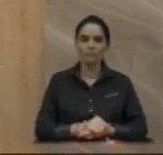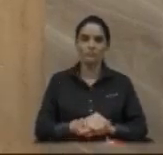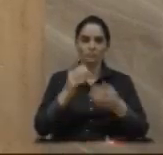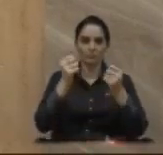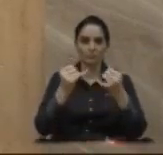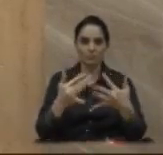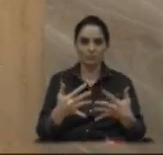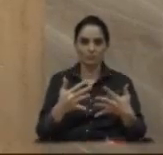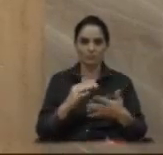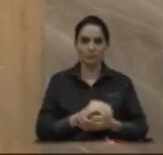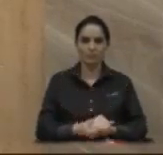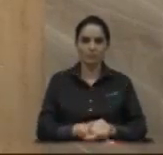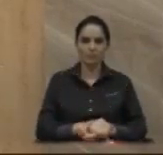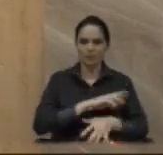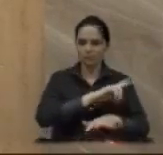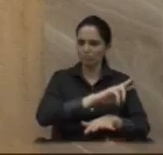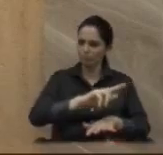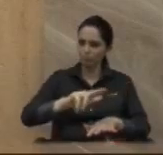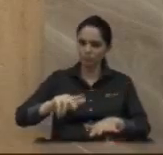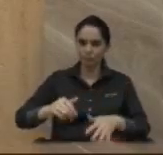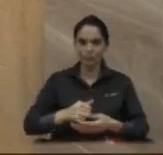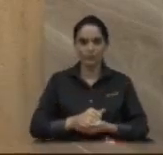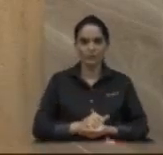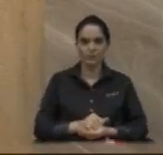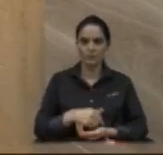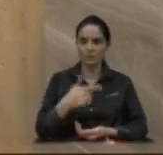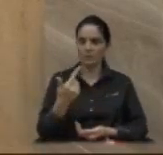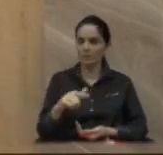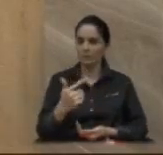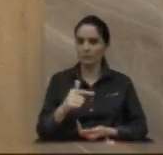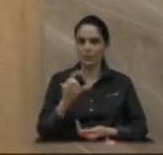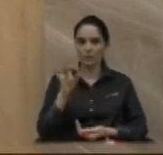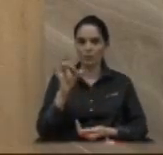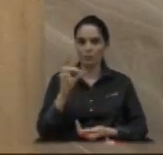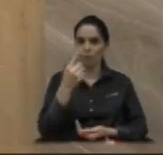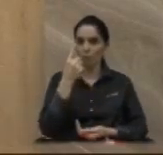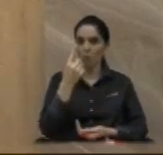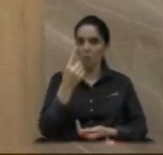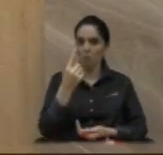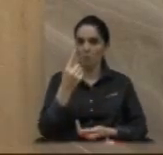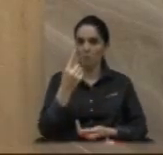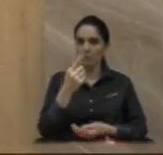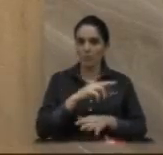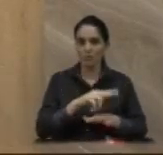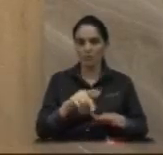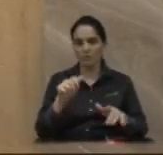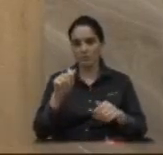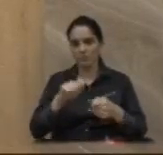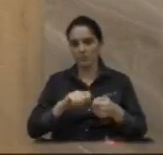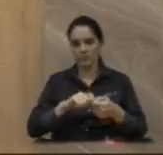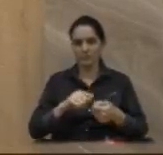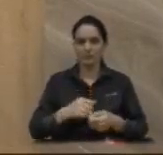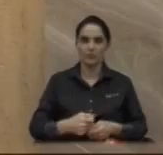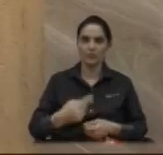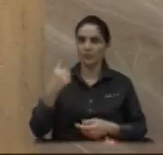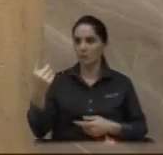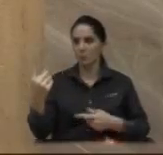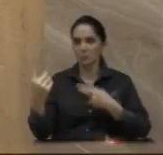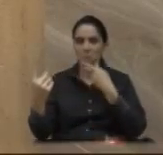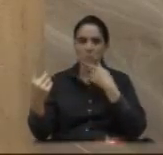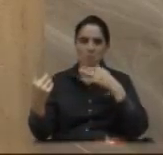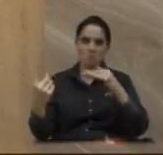são limitadas. Nós não temos atribuições de dar guarda para pais, direitos de visita, tudo isso eu